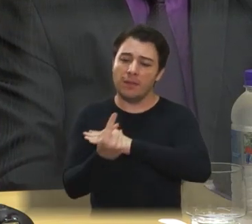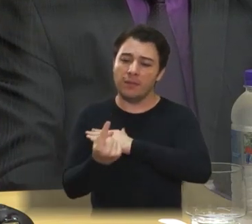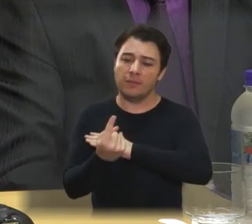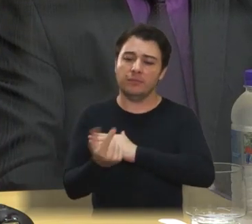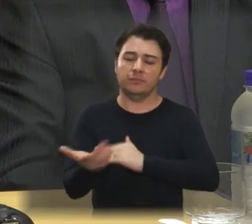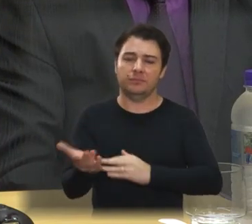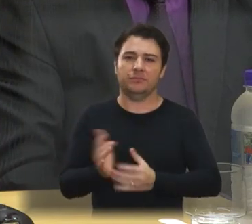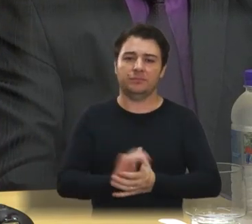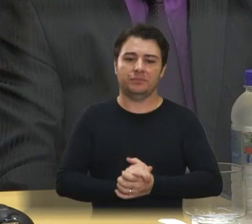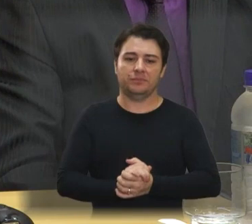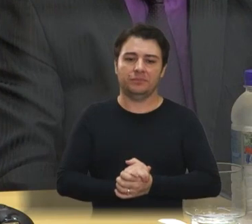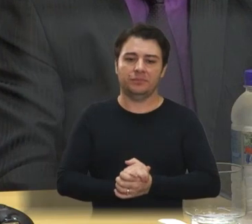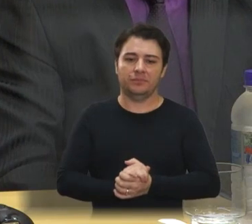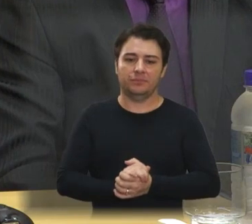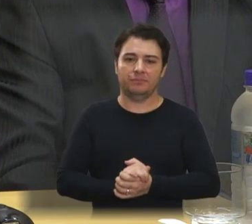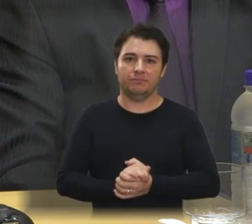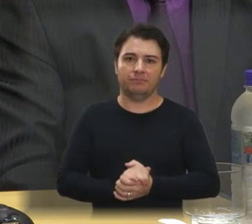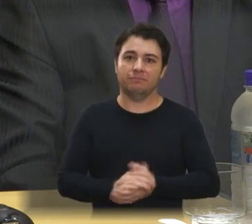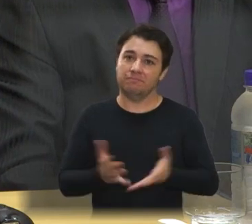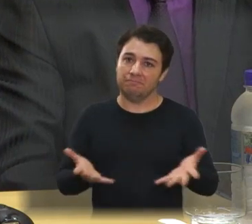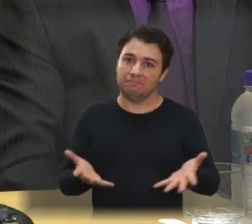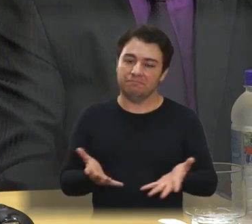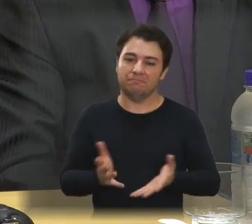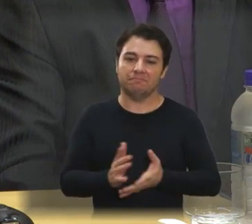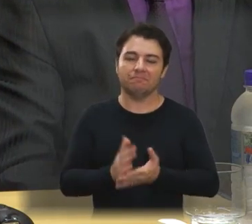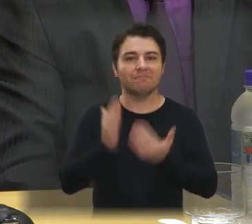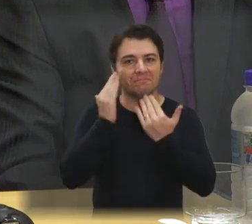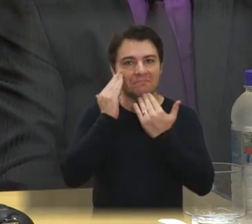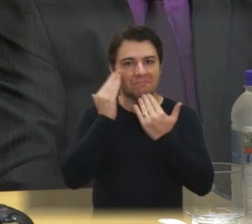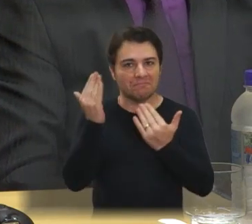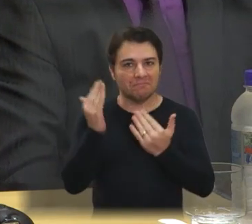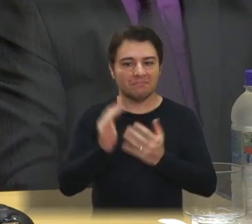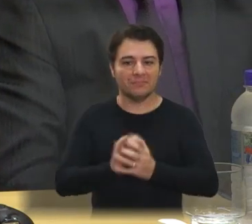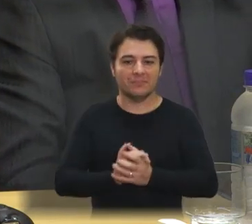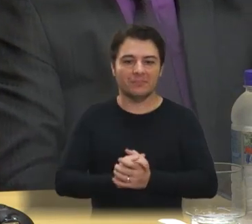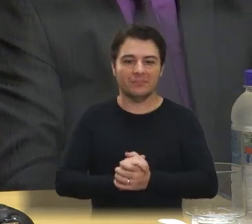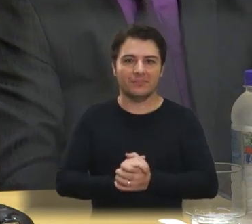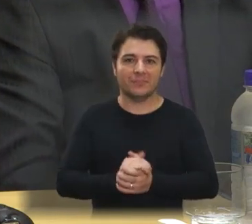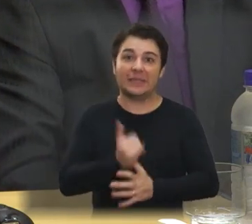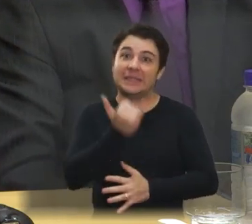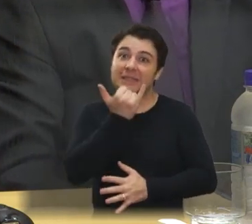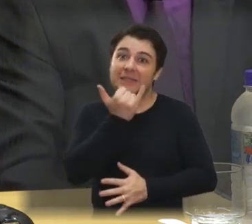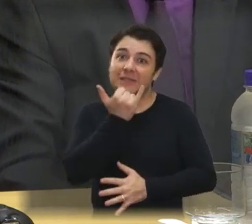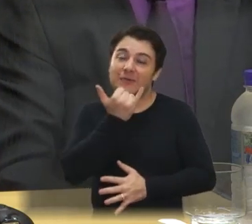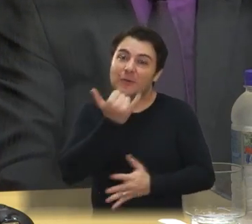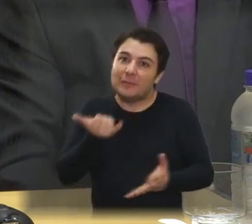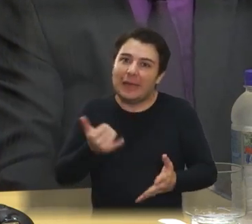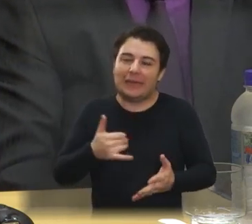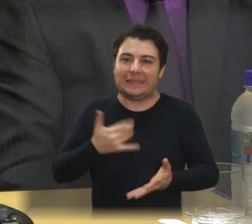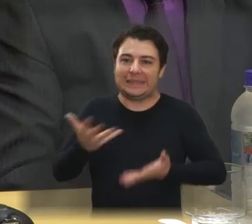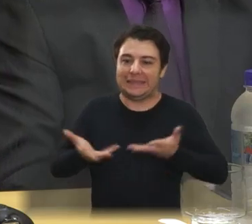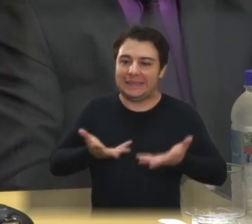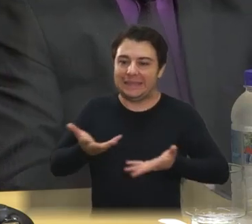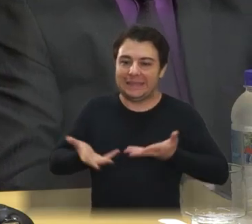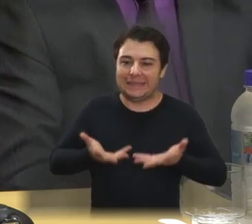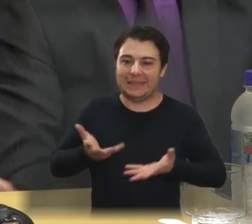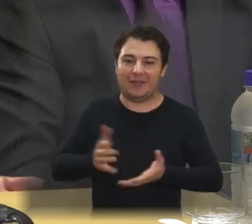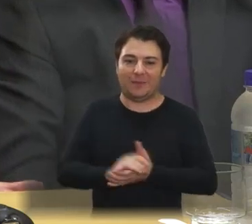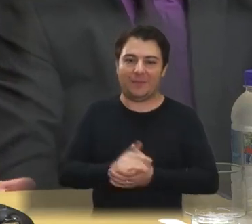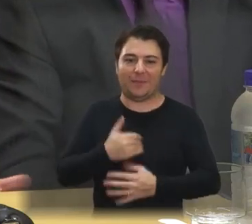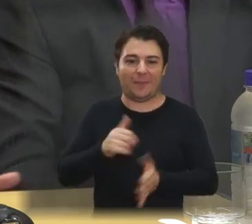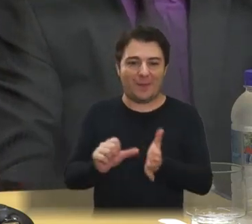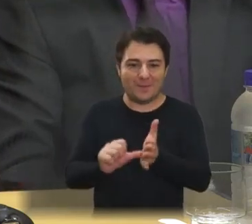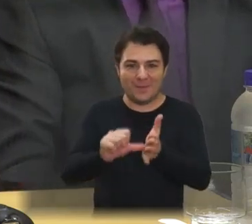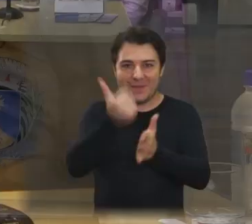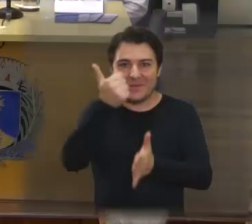solicitações e enfim Obrigada e desculpa qualquer transtorno e